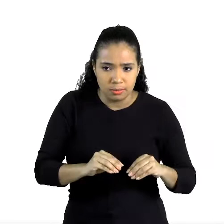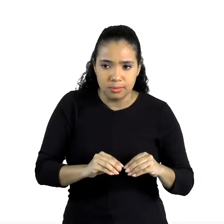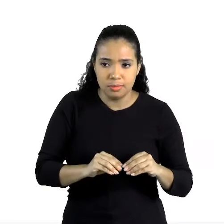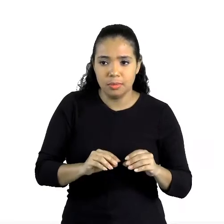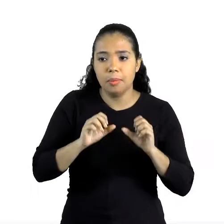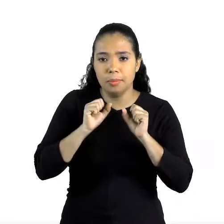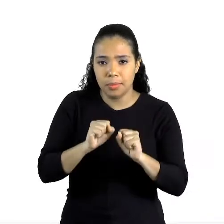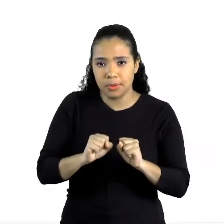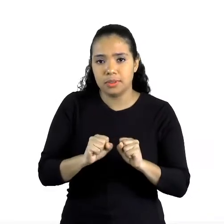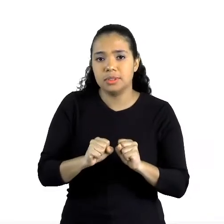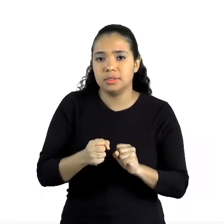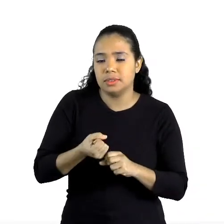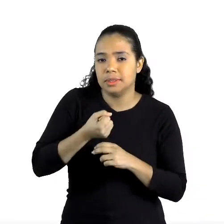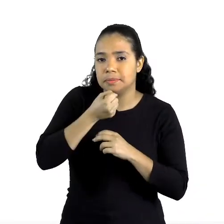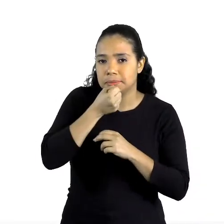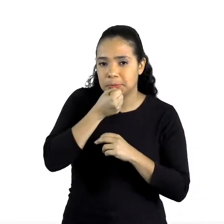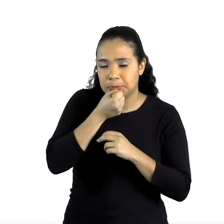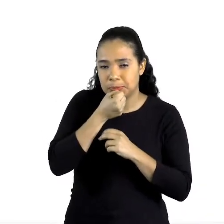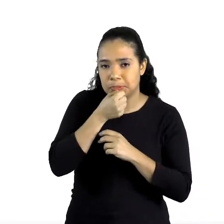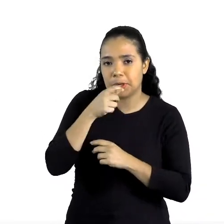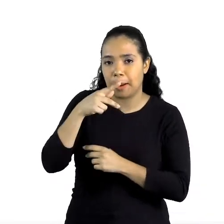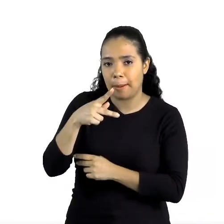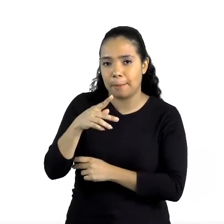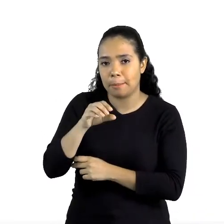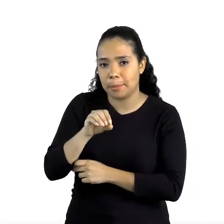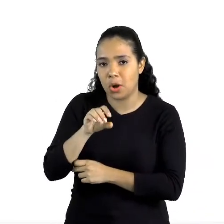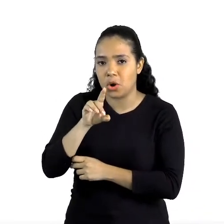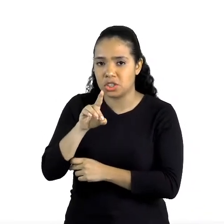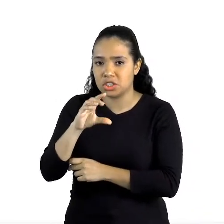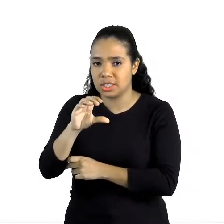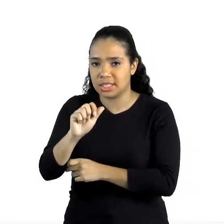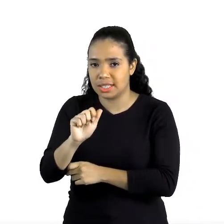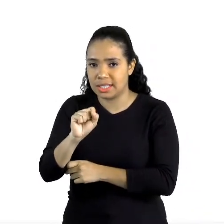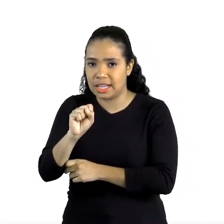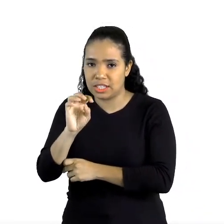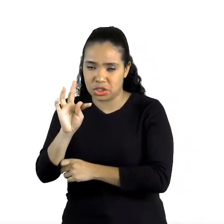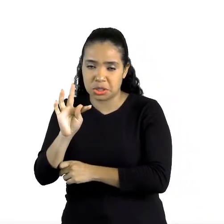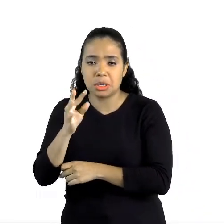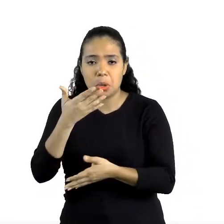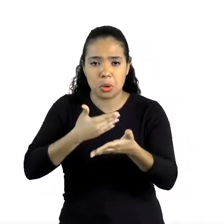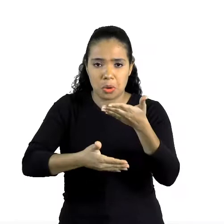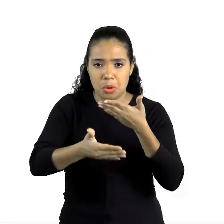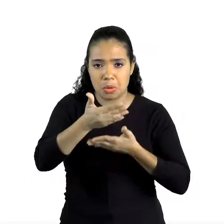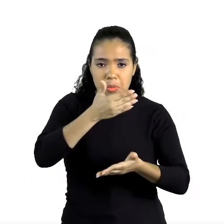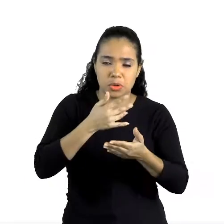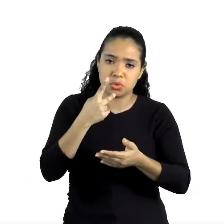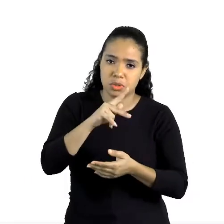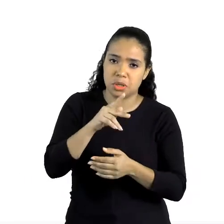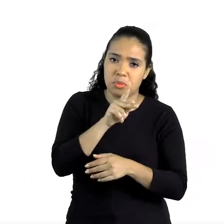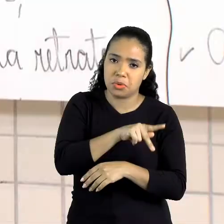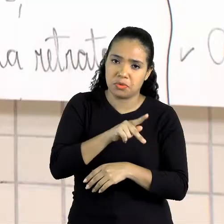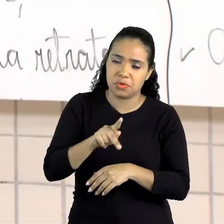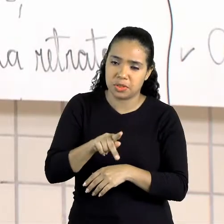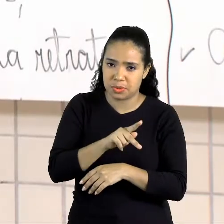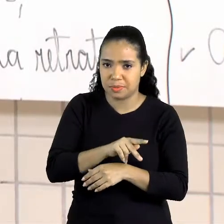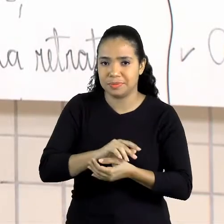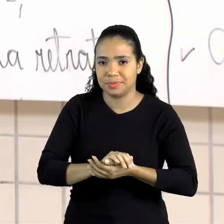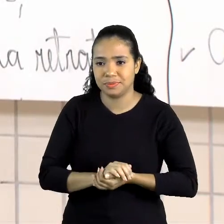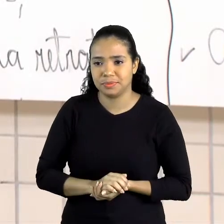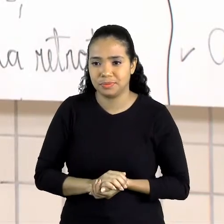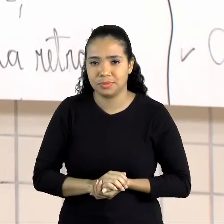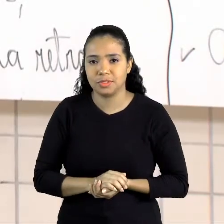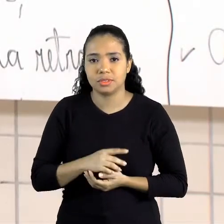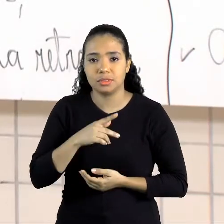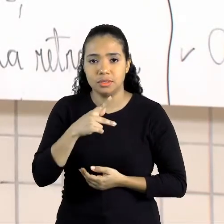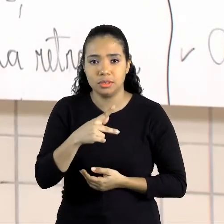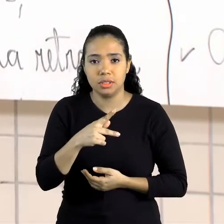podcast sobre a biografia desse autor e compartilhe nas redes sociais com seu professor ou professora. O